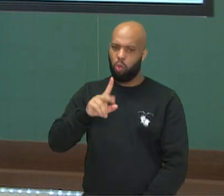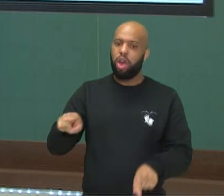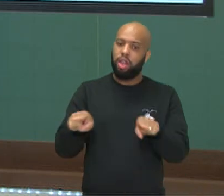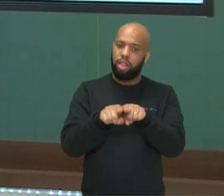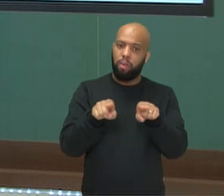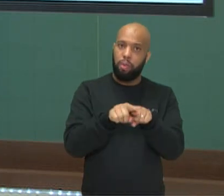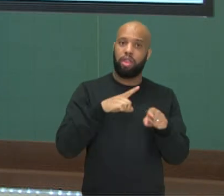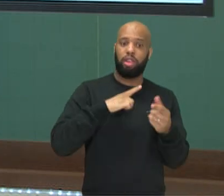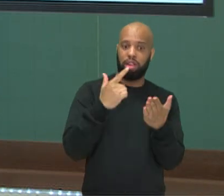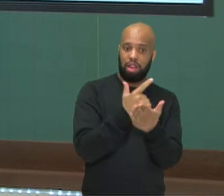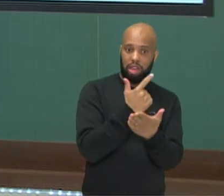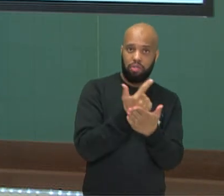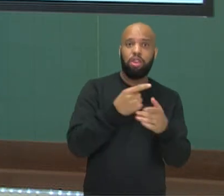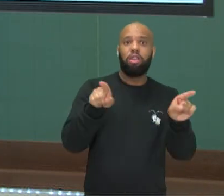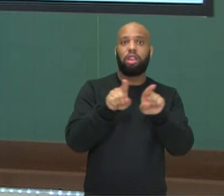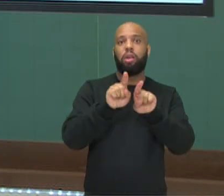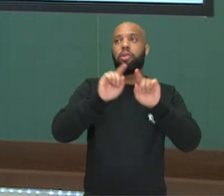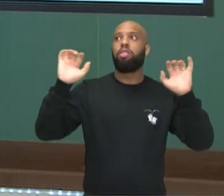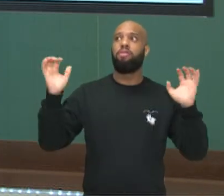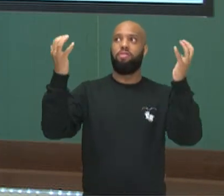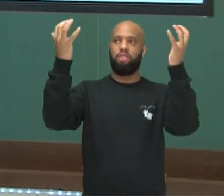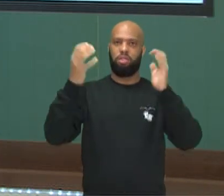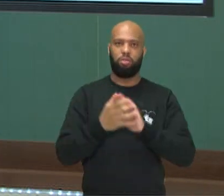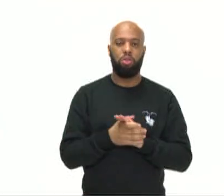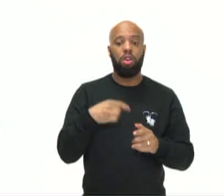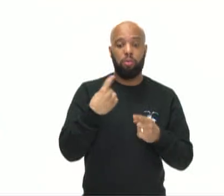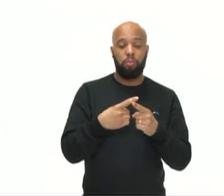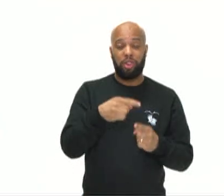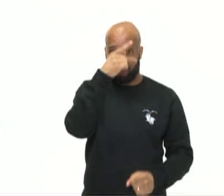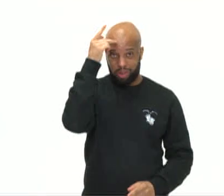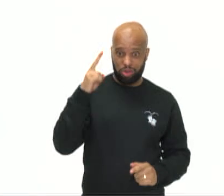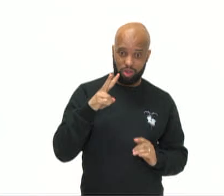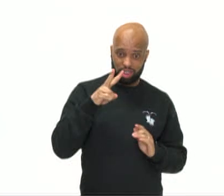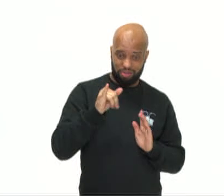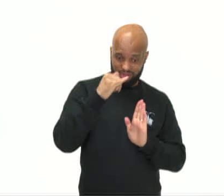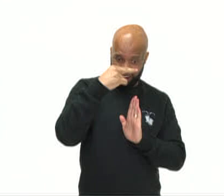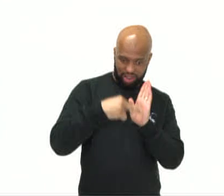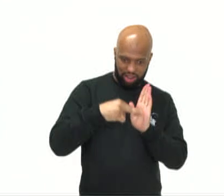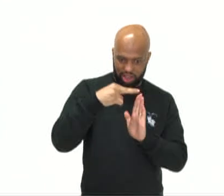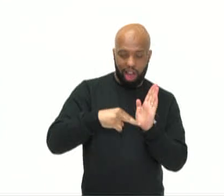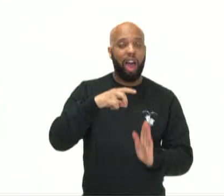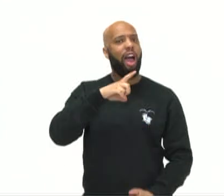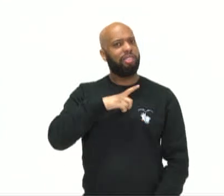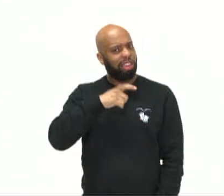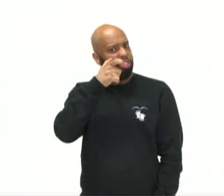livro, de um evento, a fim de que haja um interesse por parte do interlocutor em